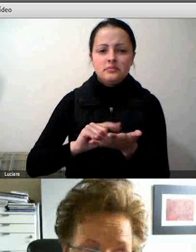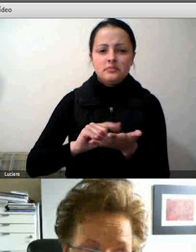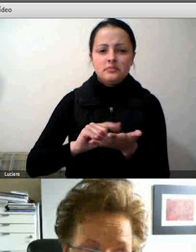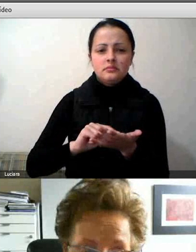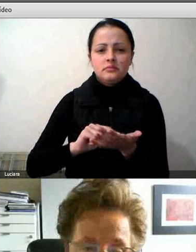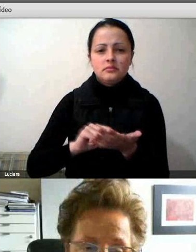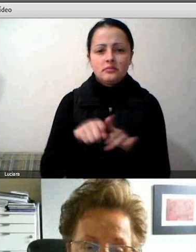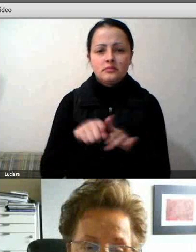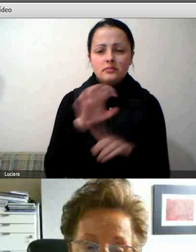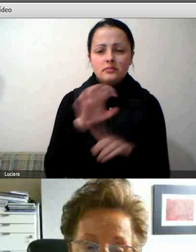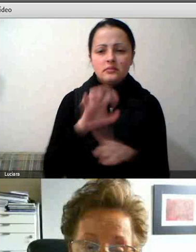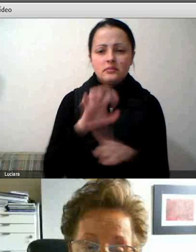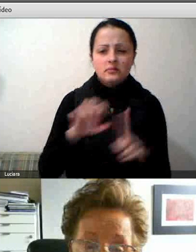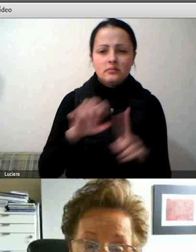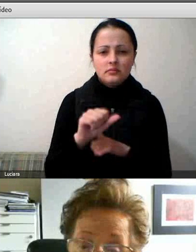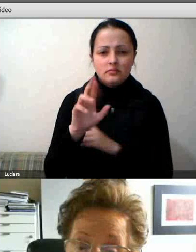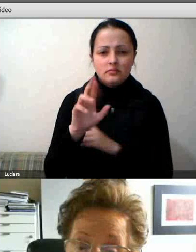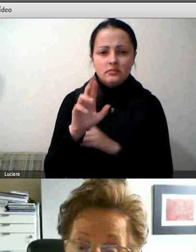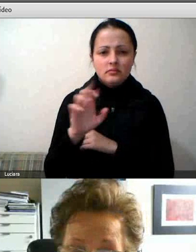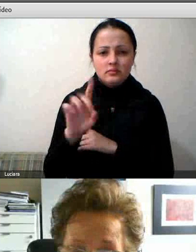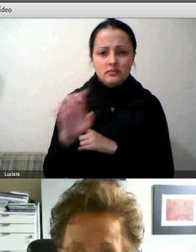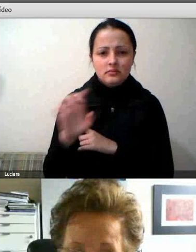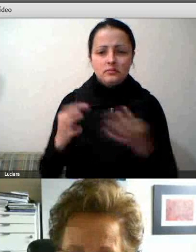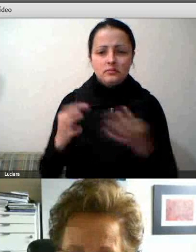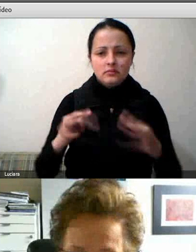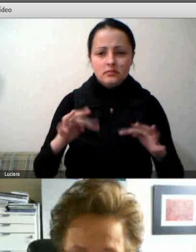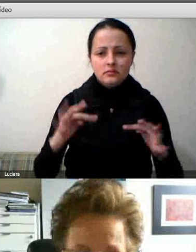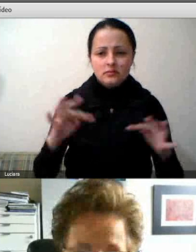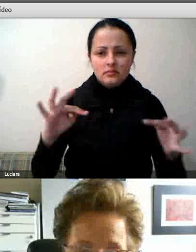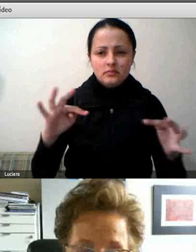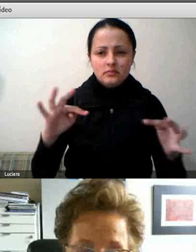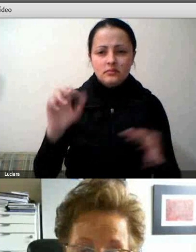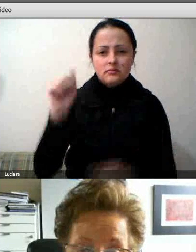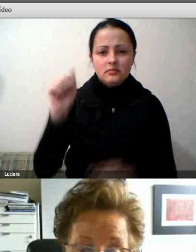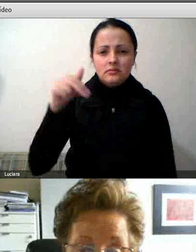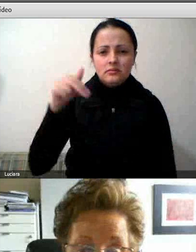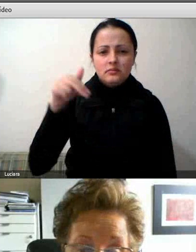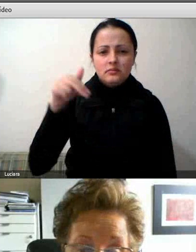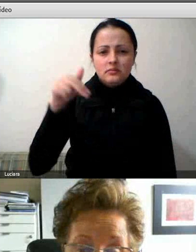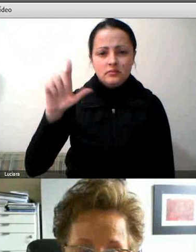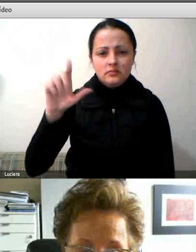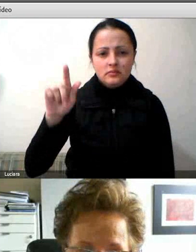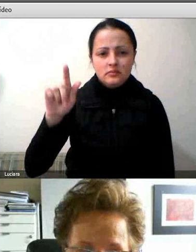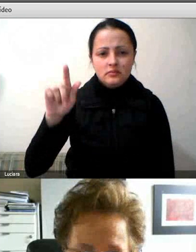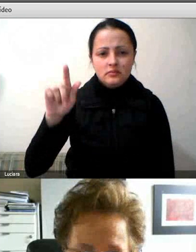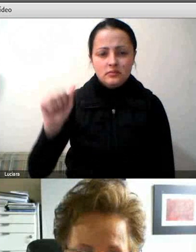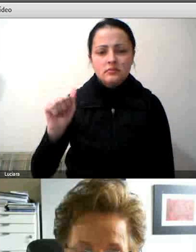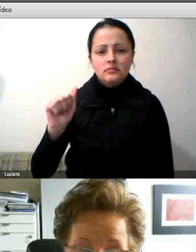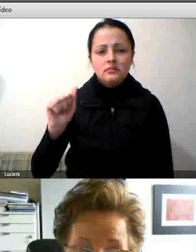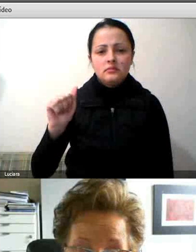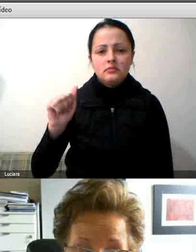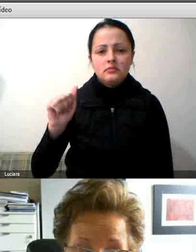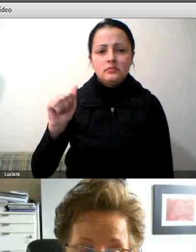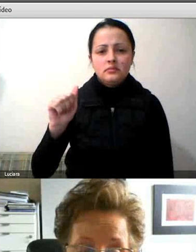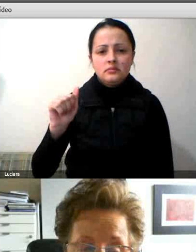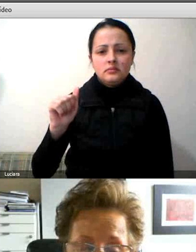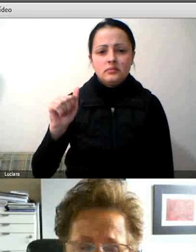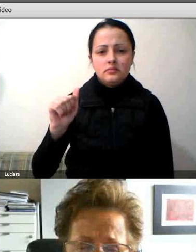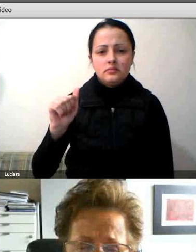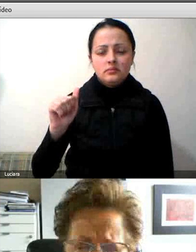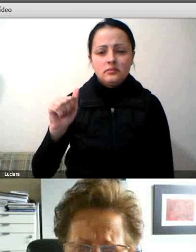completamente diferente. É o mundo digital e a sociedade em rede. Então,